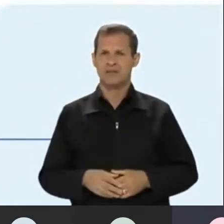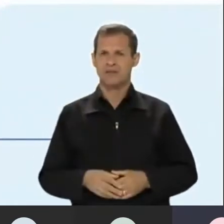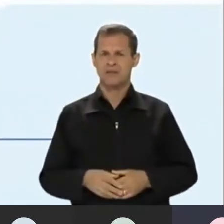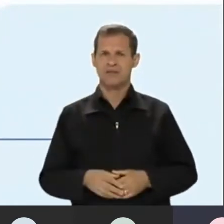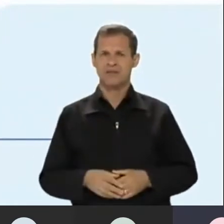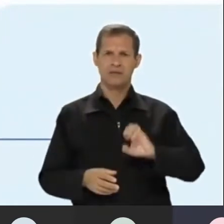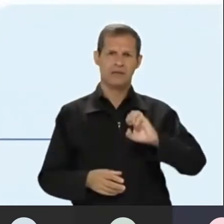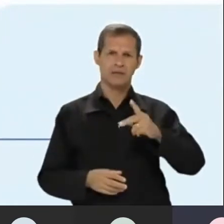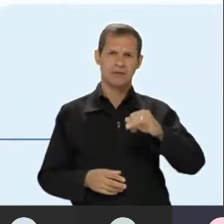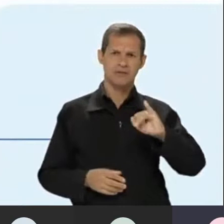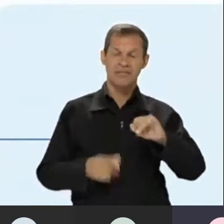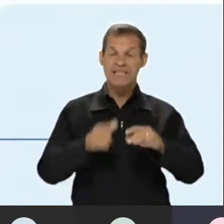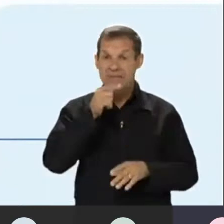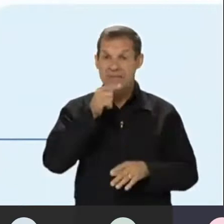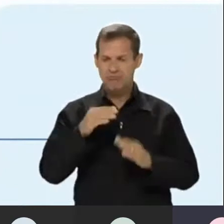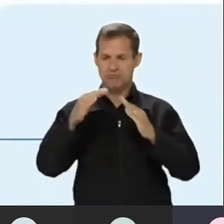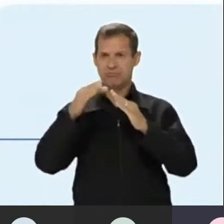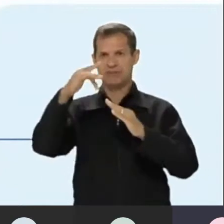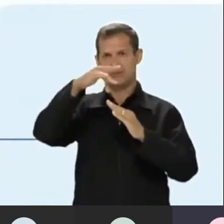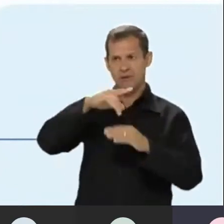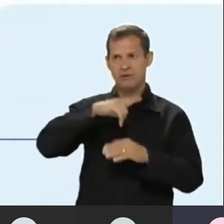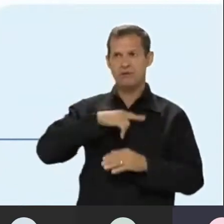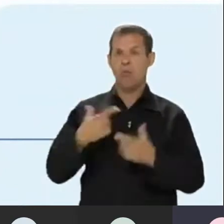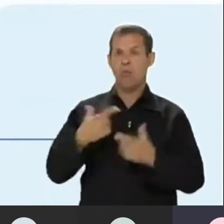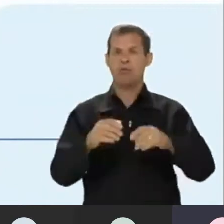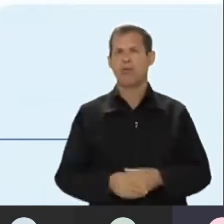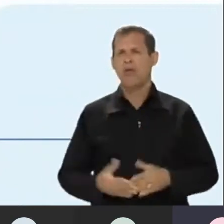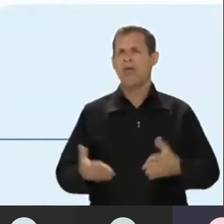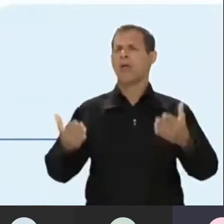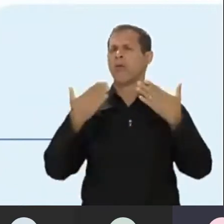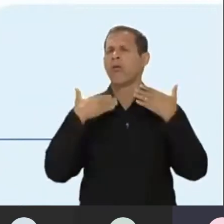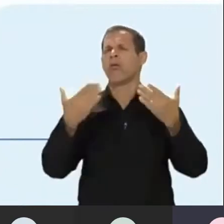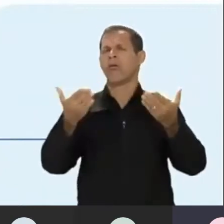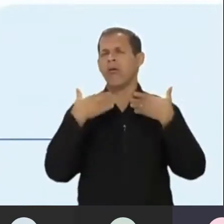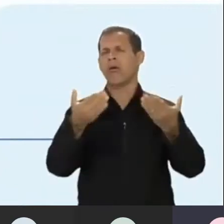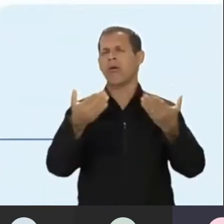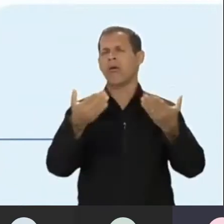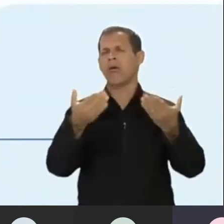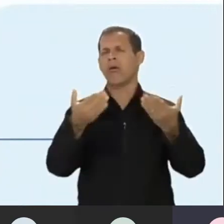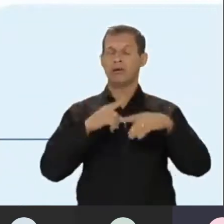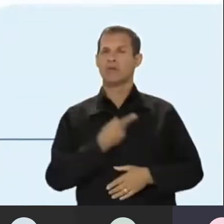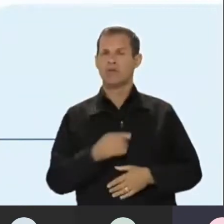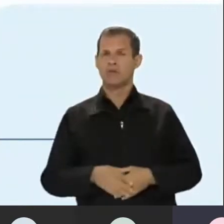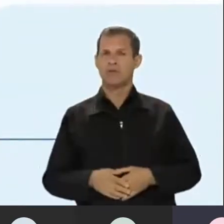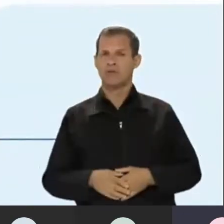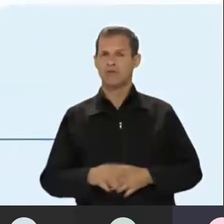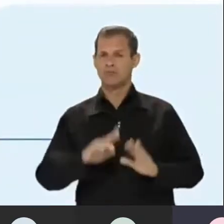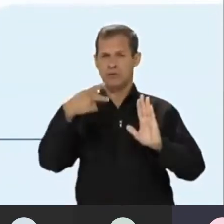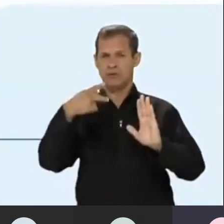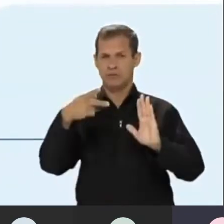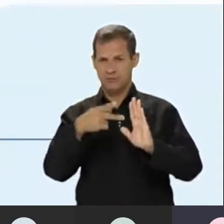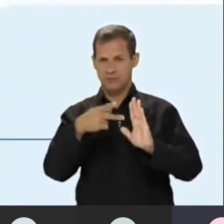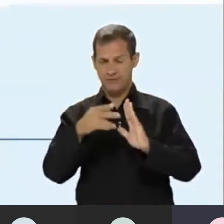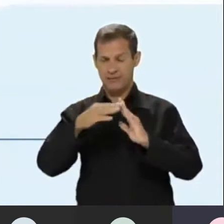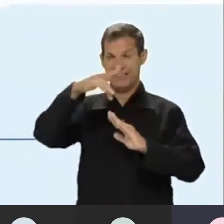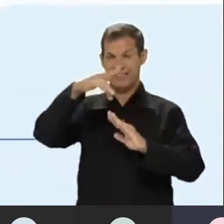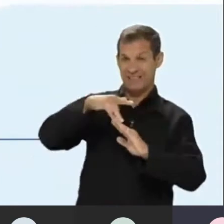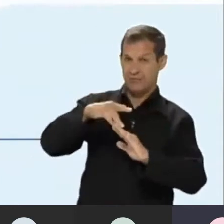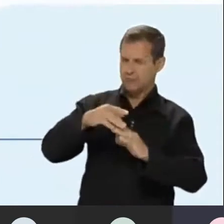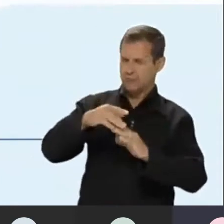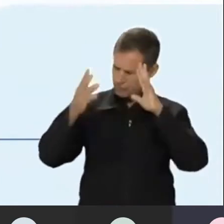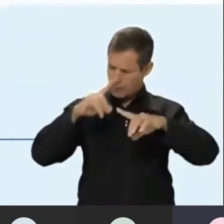esses sprays de água na cobertura. Então, se a gente tem um local realmente muito quente e a gente tem essa passagem da cobertura, se a